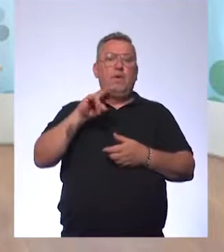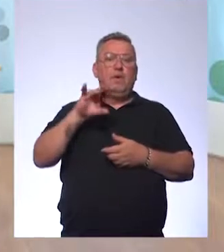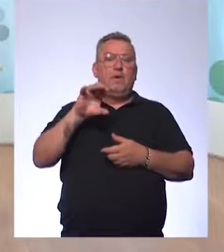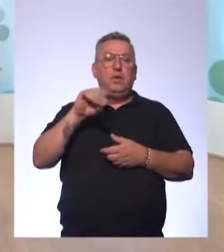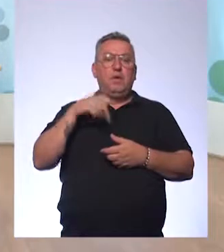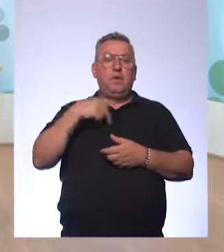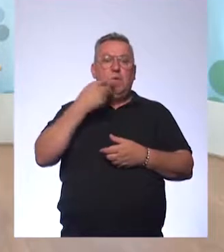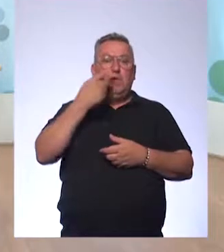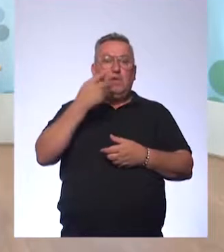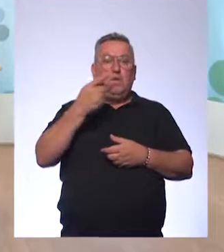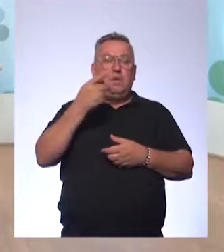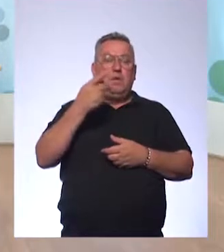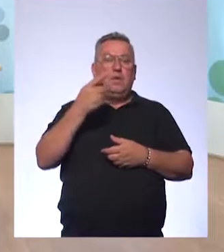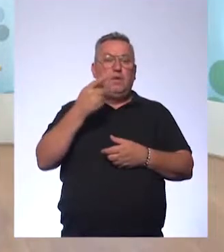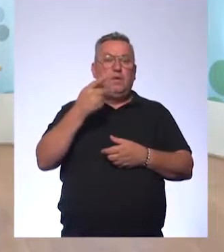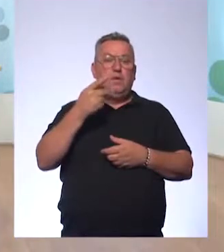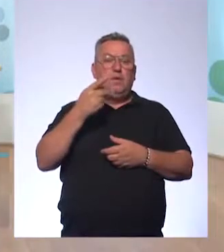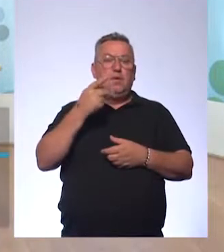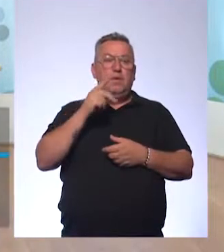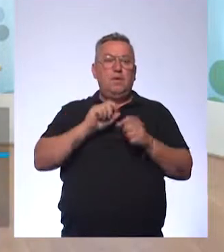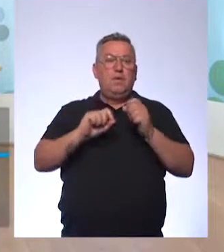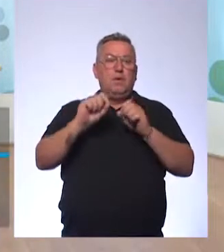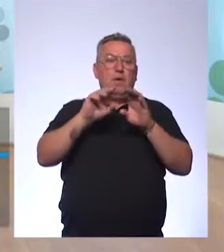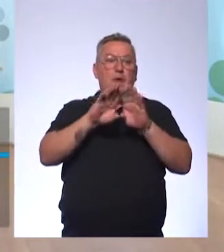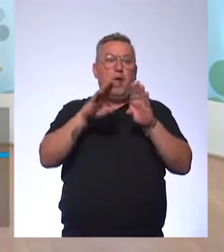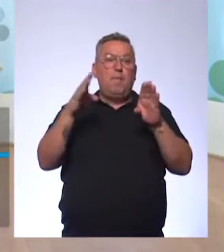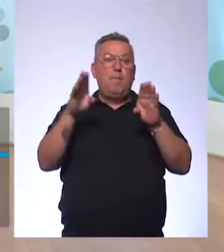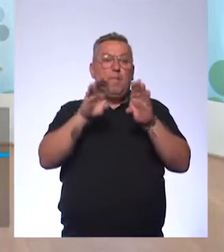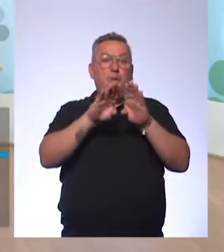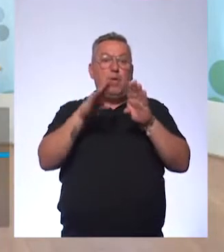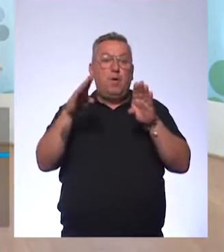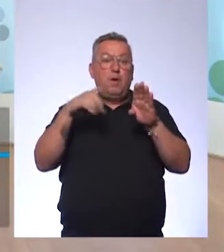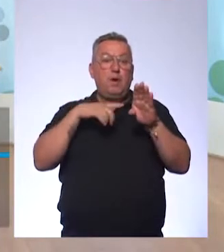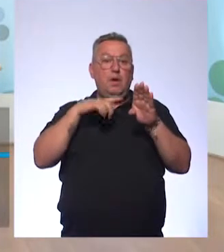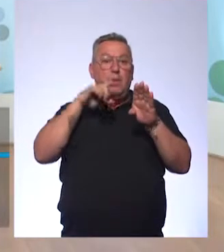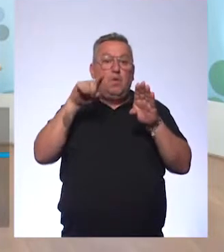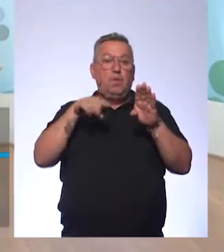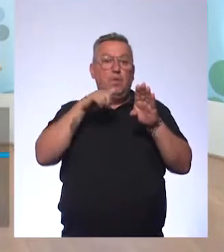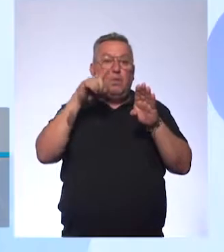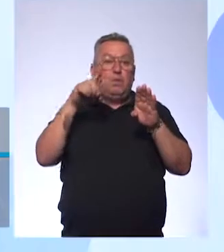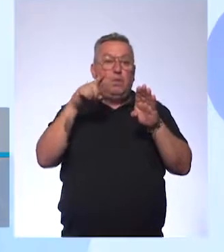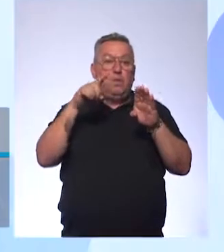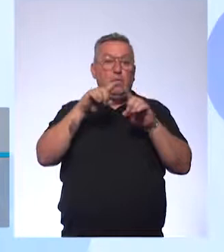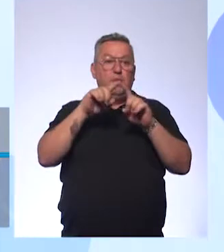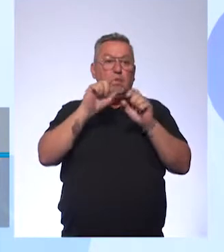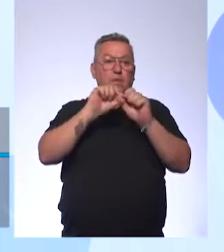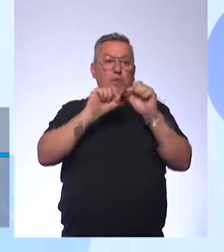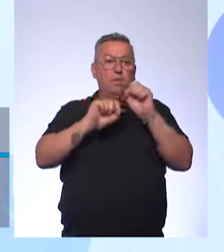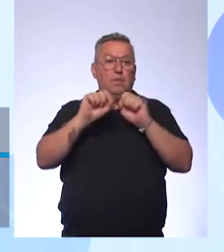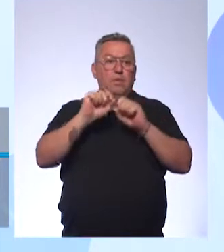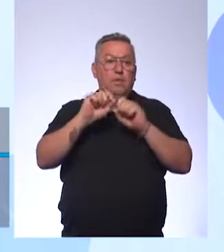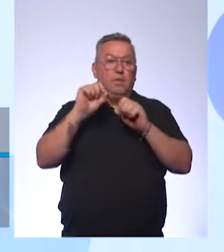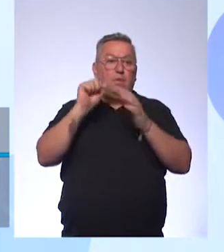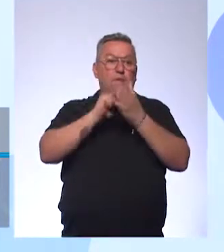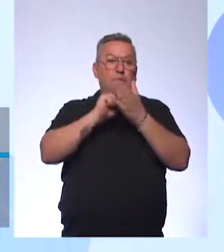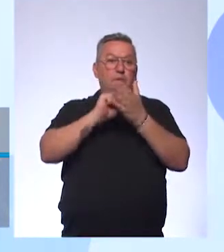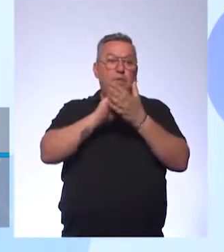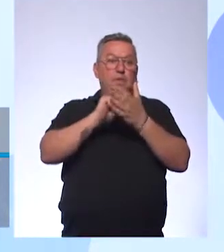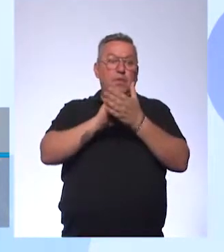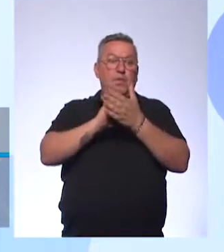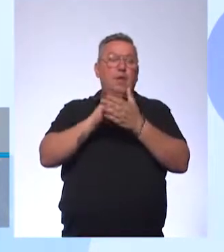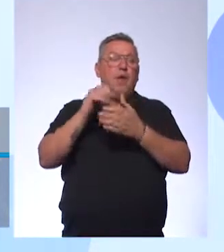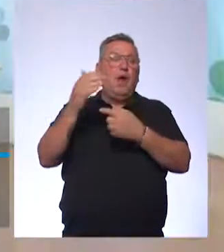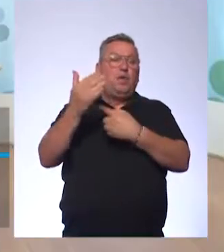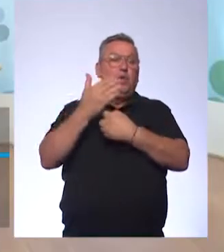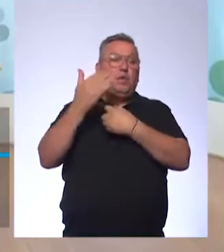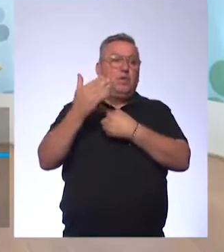está aqui contribuindo, ele disse que a porta desta igreja, ela tem um buraco das batidas que os escravos batiam pedindo ajuda.